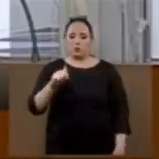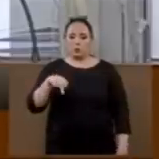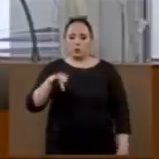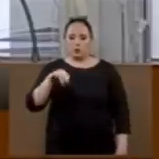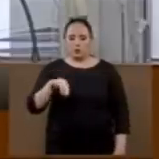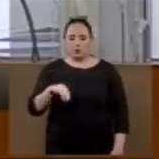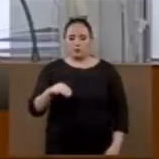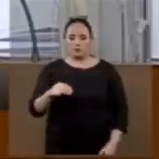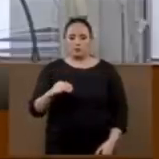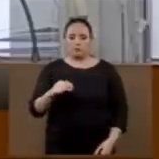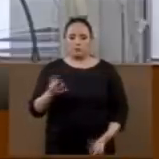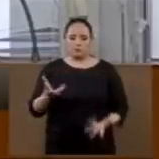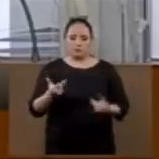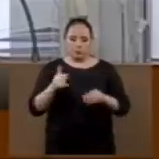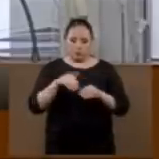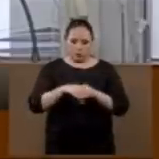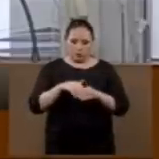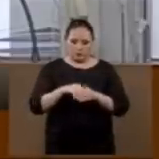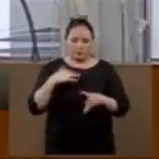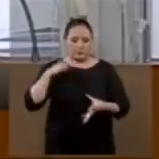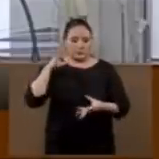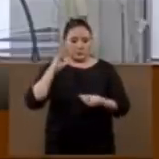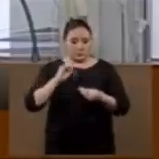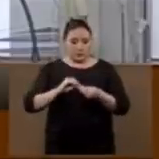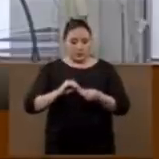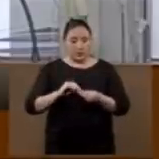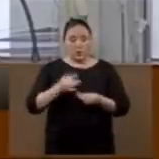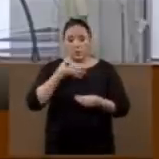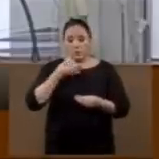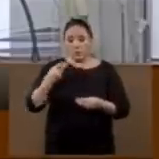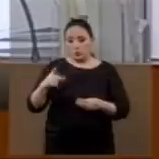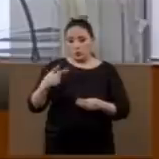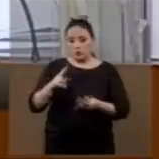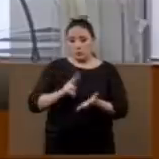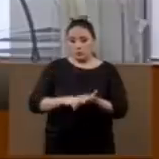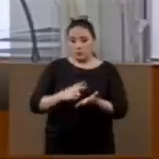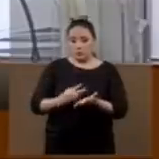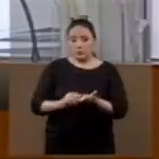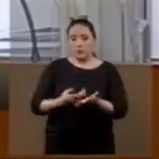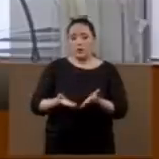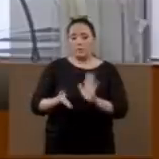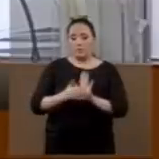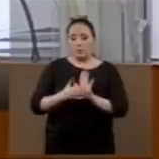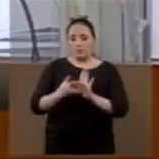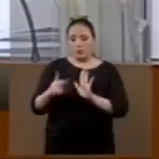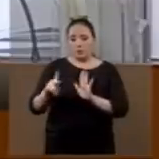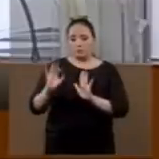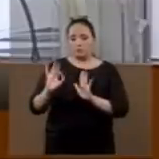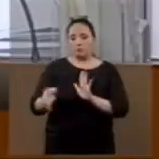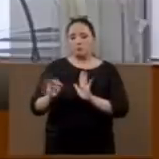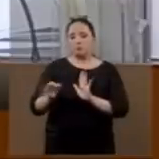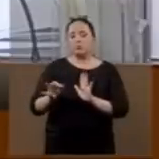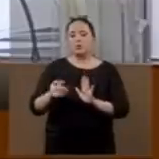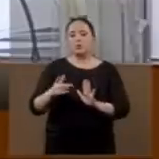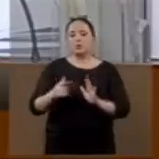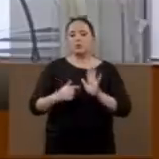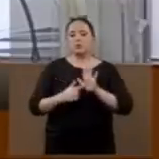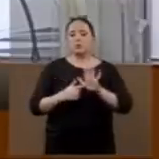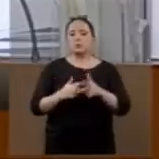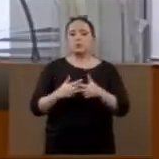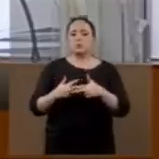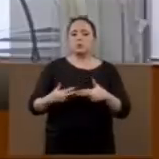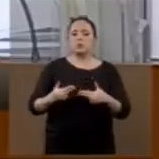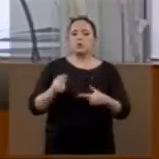as condicionantes interpretativas por ele propostas são adequadas e suficientes para expurgar a